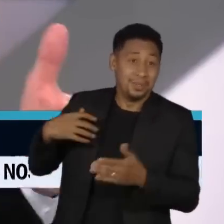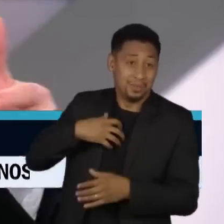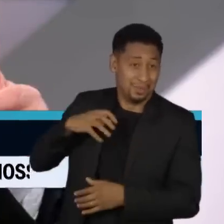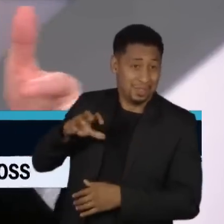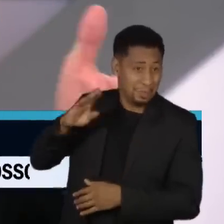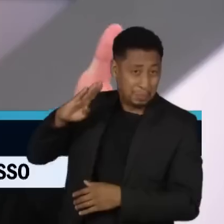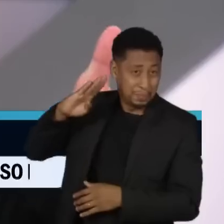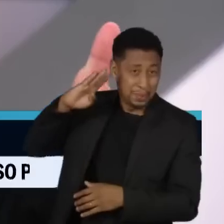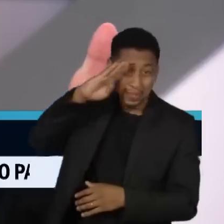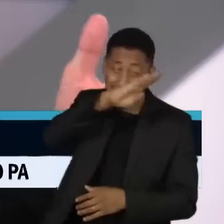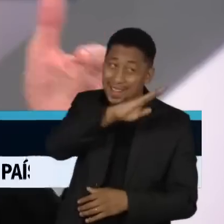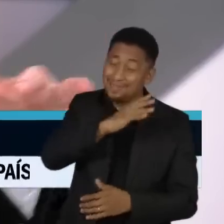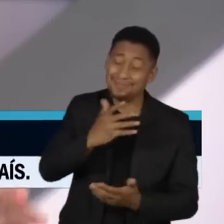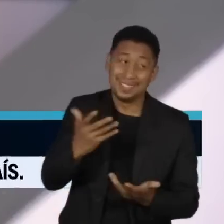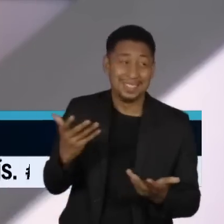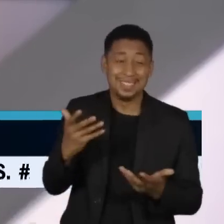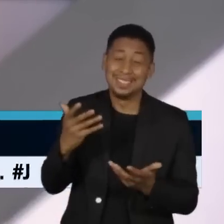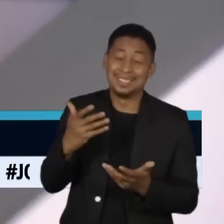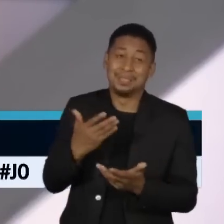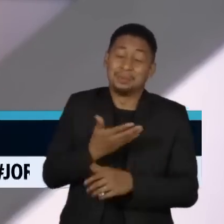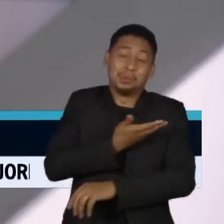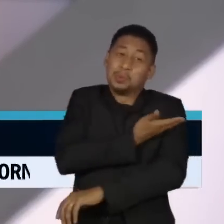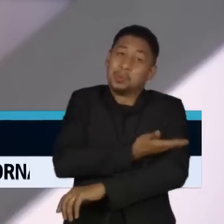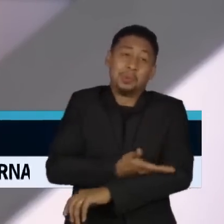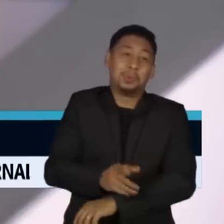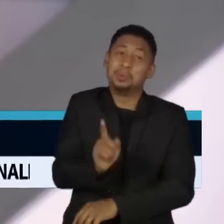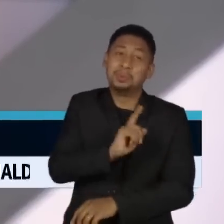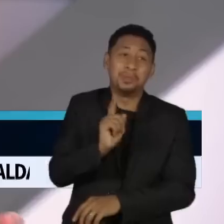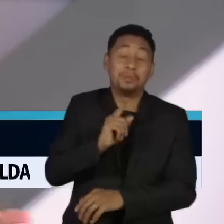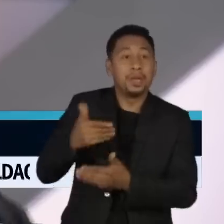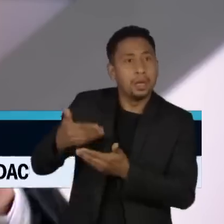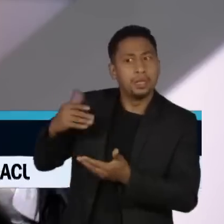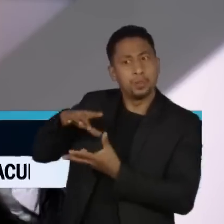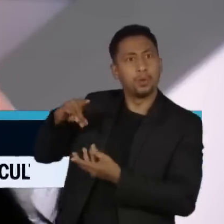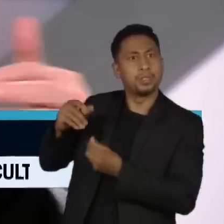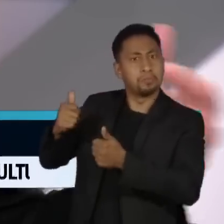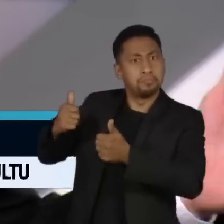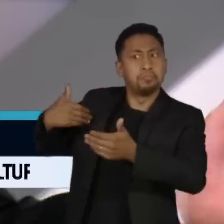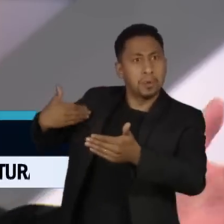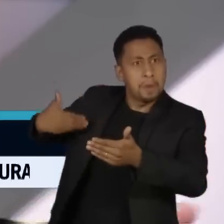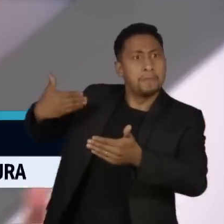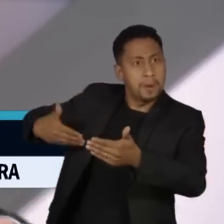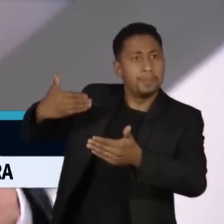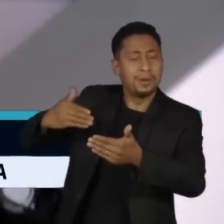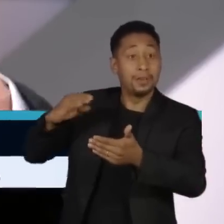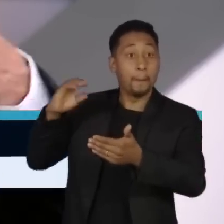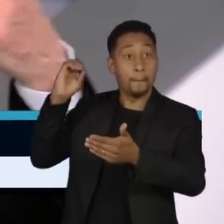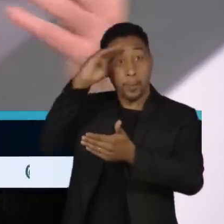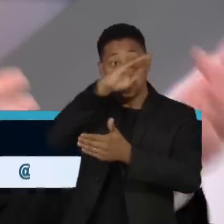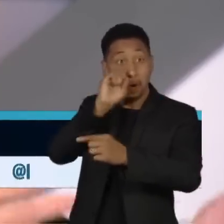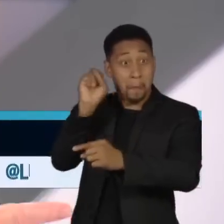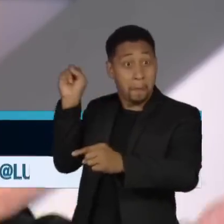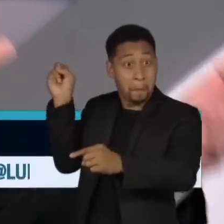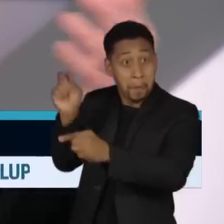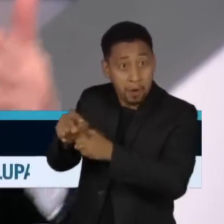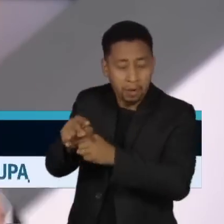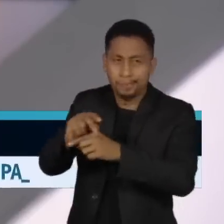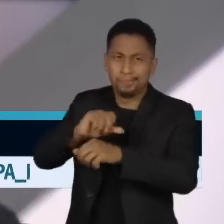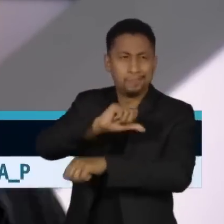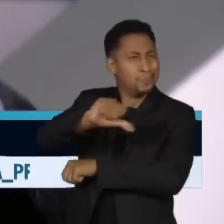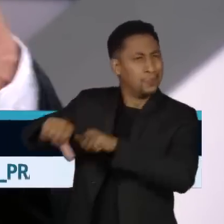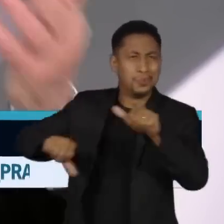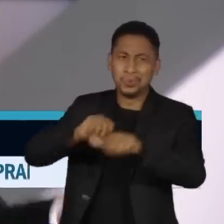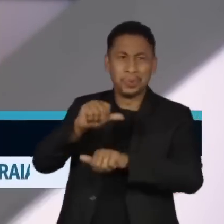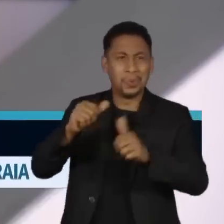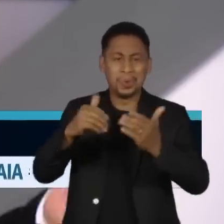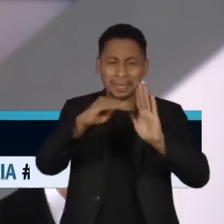até desde a democratização presidente como bolsonaro quer dizer o bolsonaro não cumpriu o protocolo bolsonaro manifestava opinião